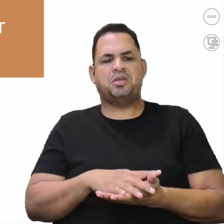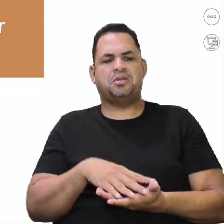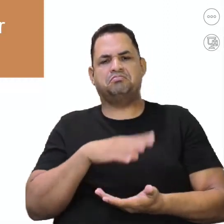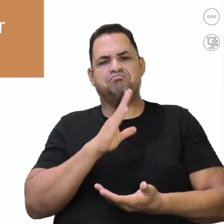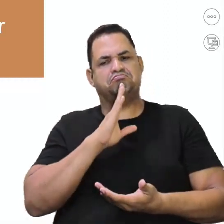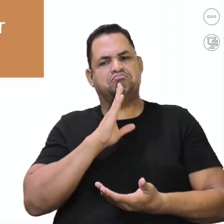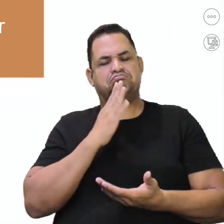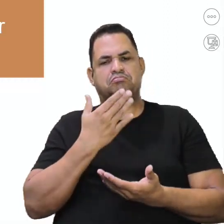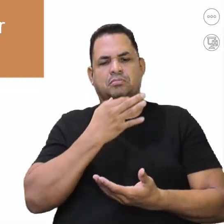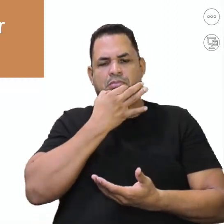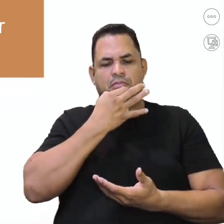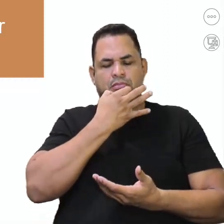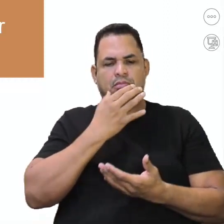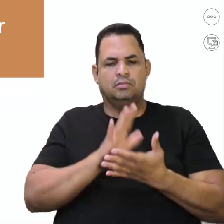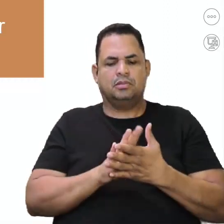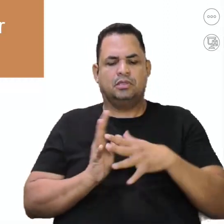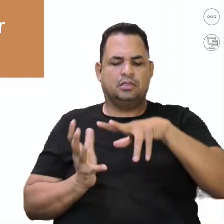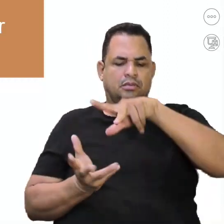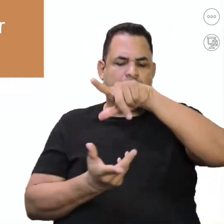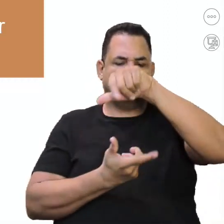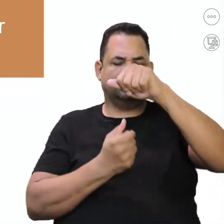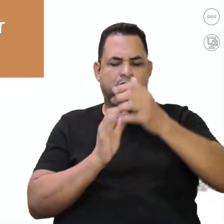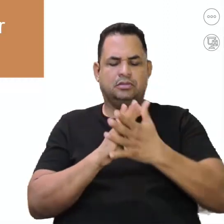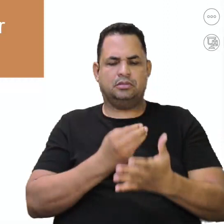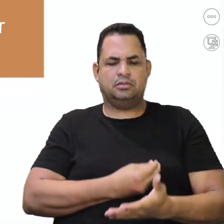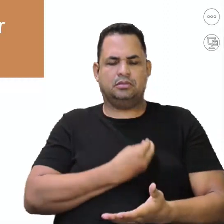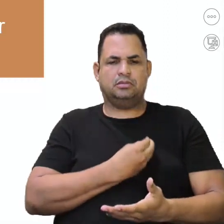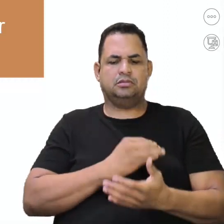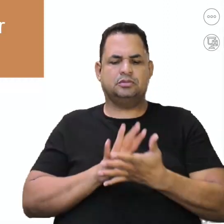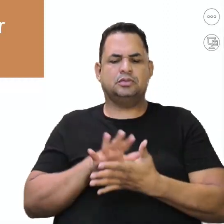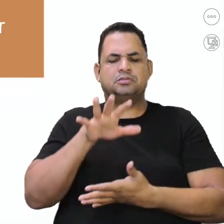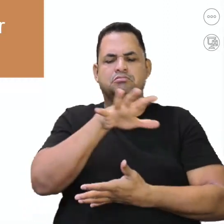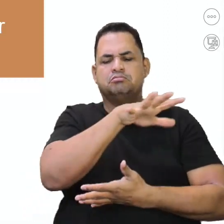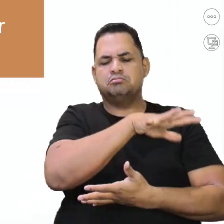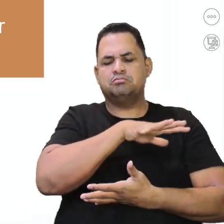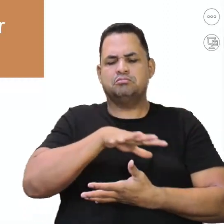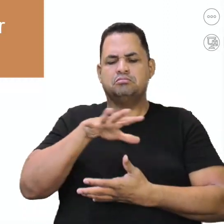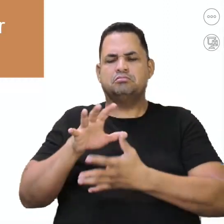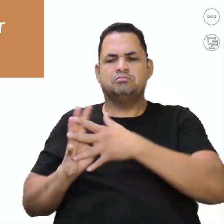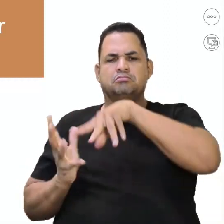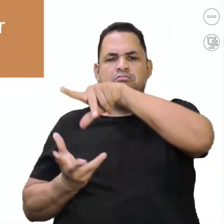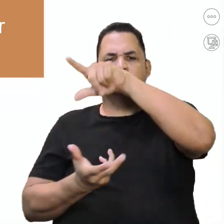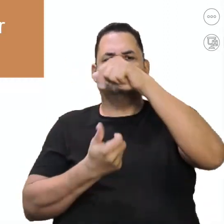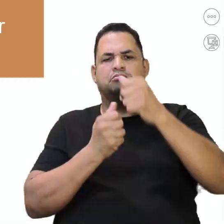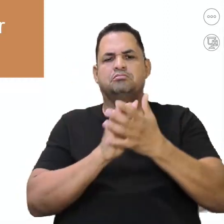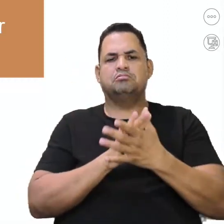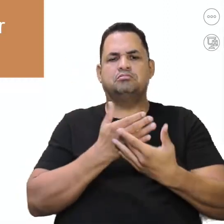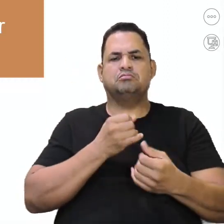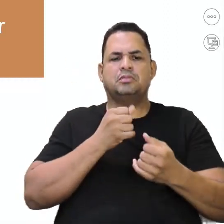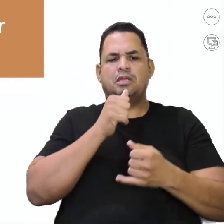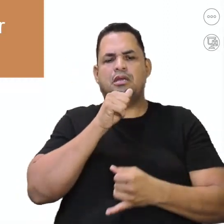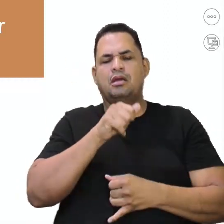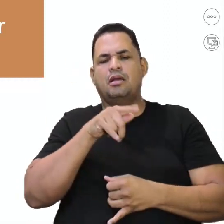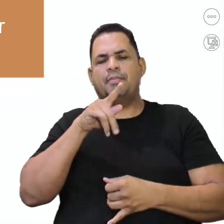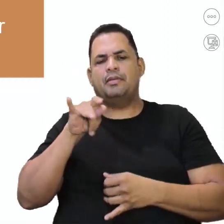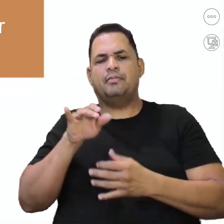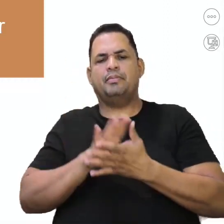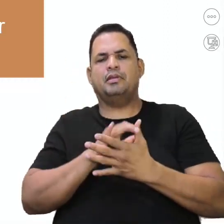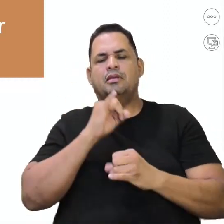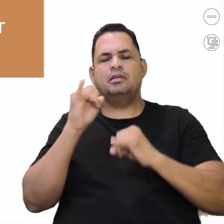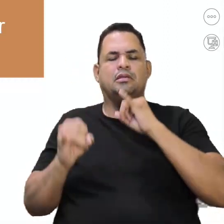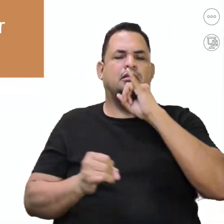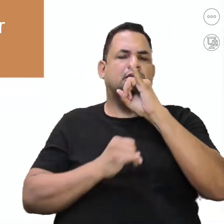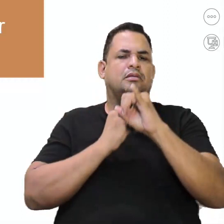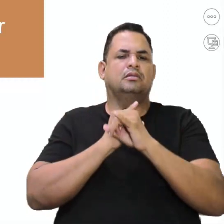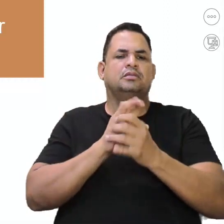verdade, porque a gente vive aqui no mundo globalizado, o inglês está em todos os lugares, em lojas, em aplicativos, na internet. Você sabe